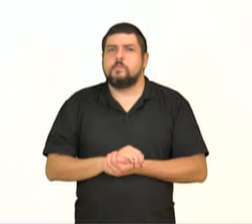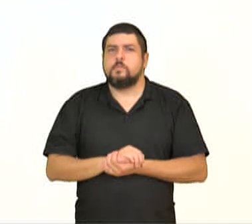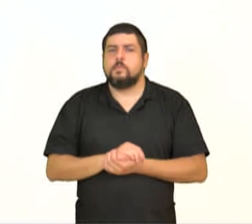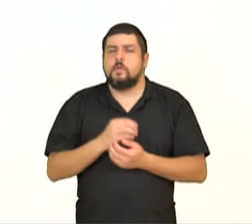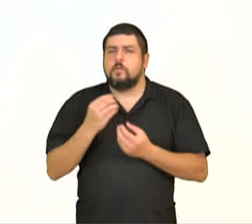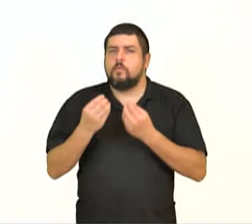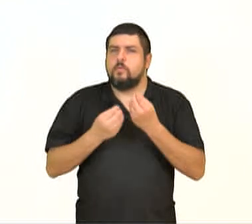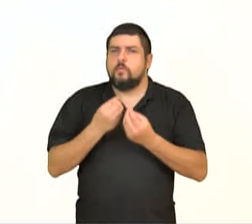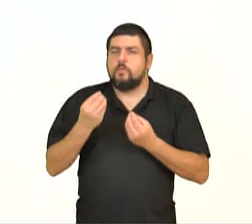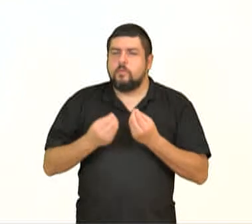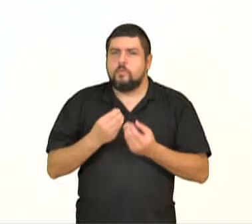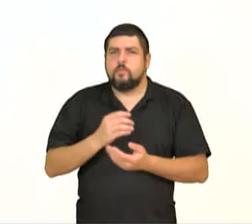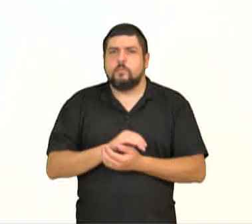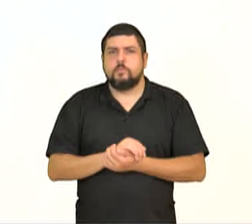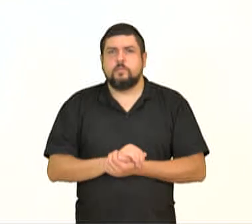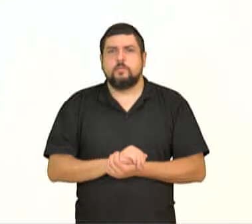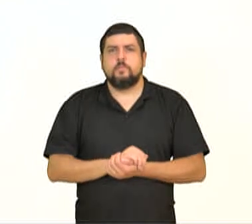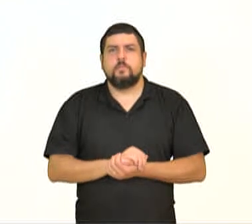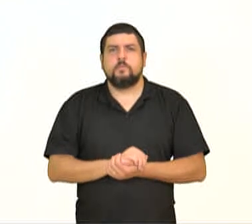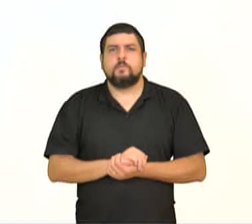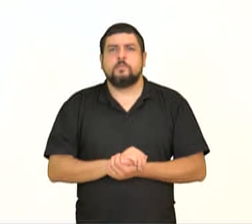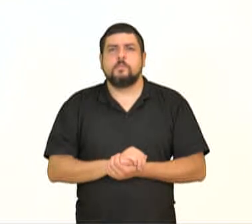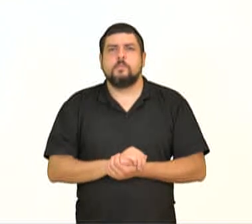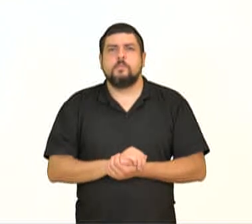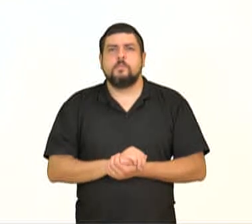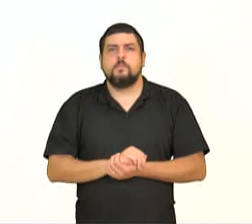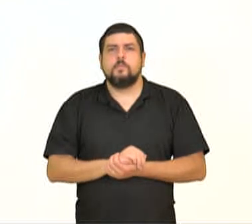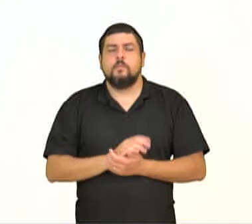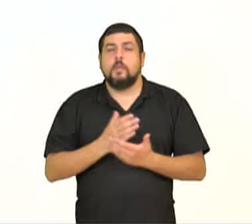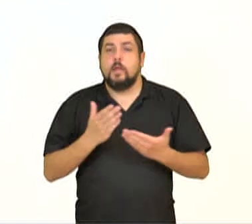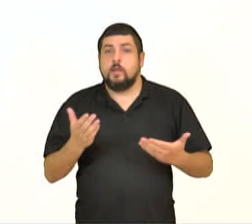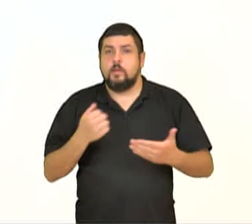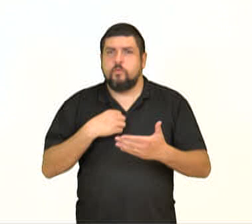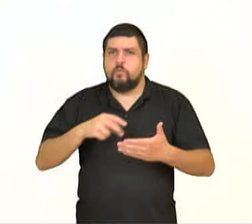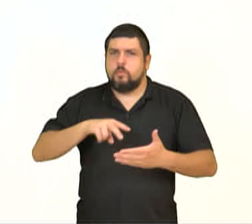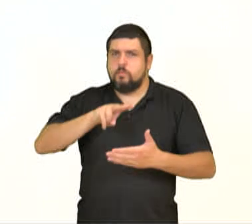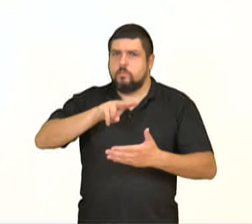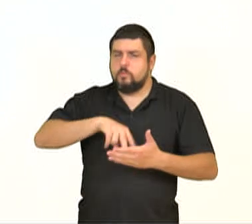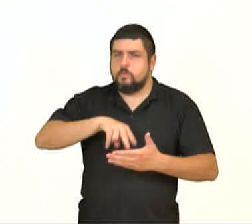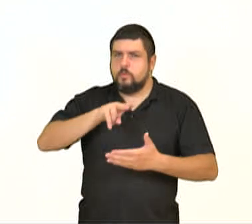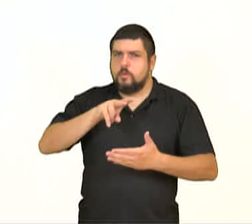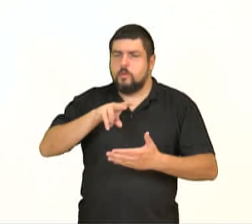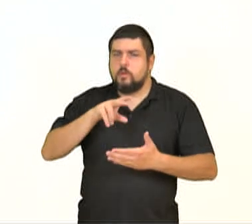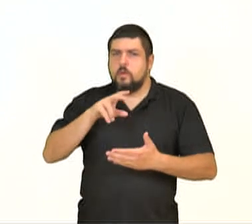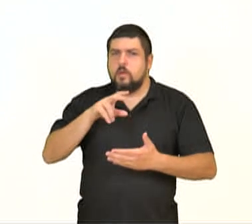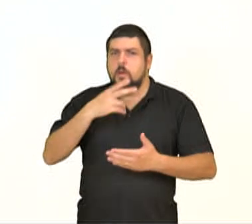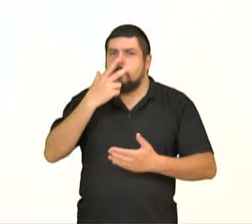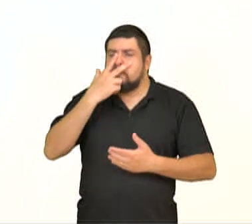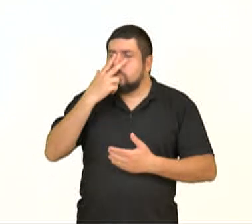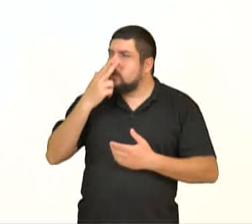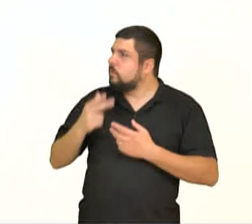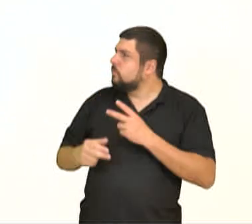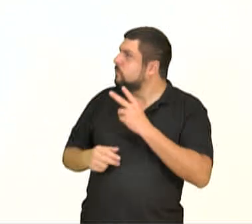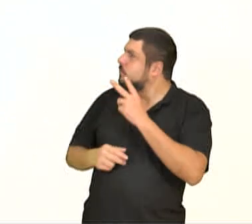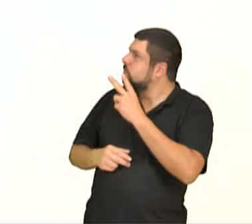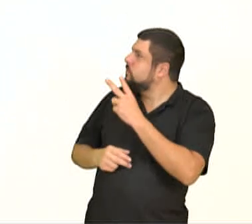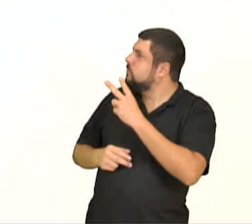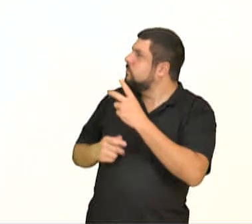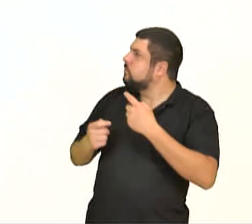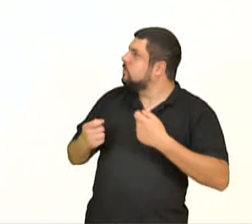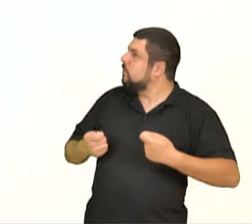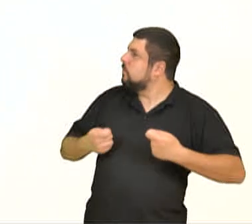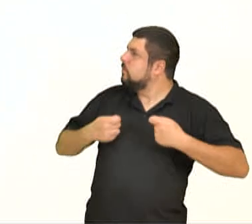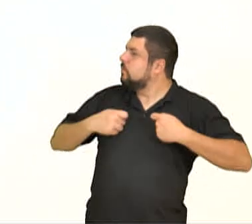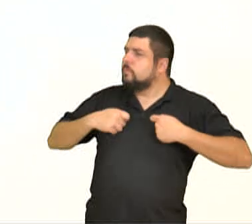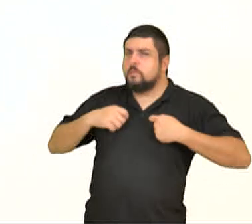daquilo que eles estão lendo. Então, instiga a curiosidade do leitor para preencher determinadas lacunas e o leitor fica imaginando o que